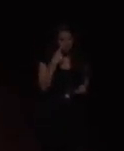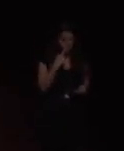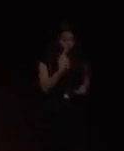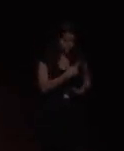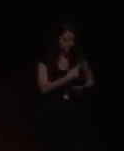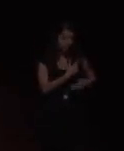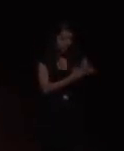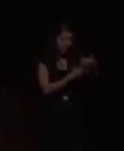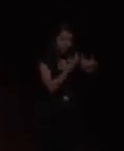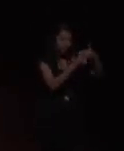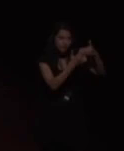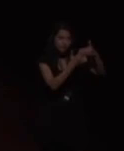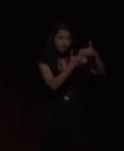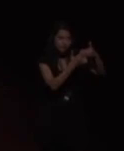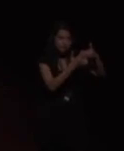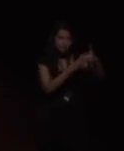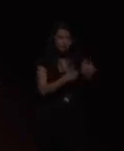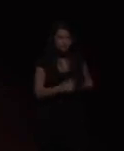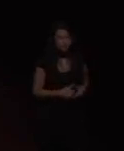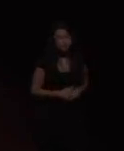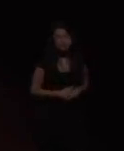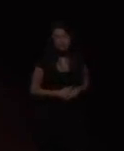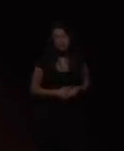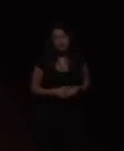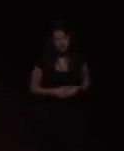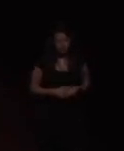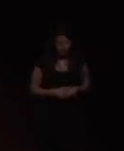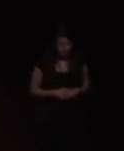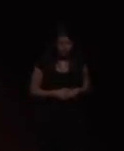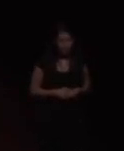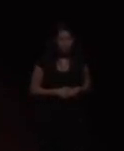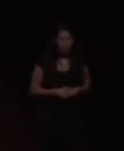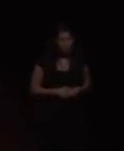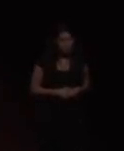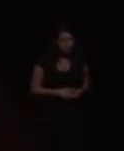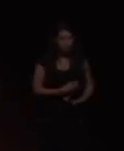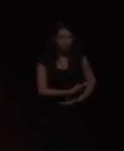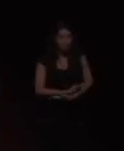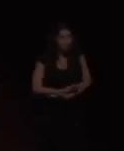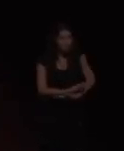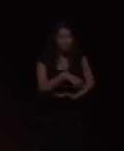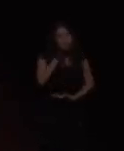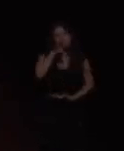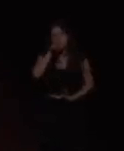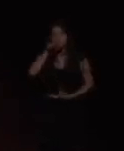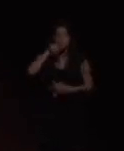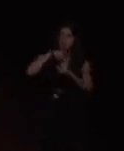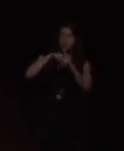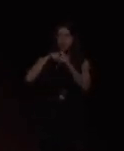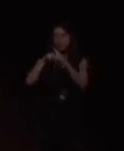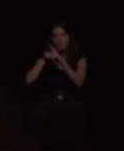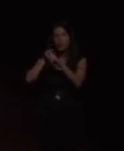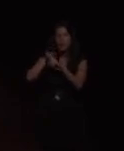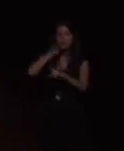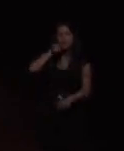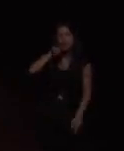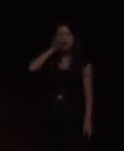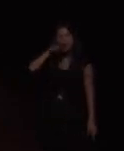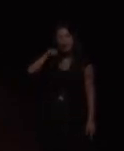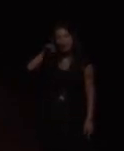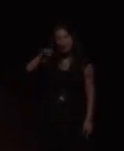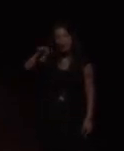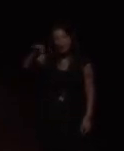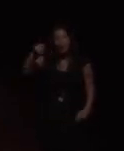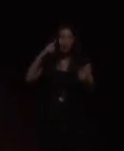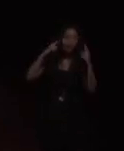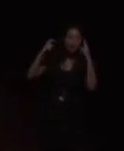observa-se que essa voz, essa falação da criança com uma certa sonoridade, combinações de